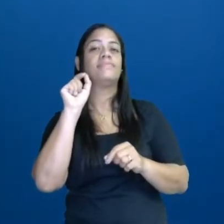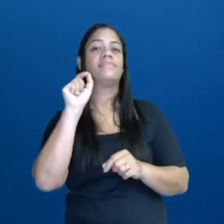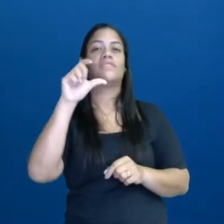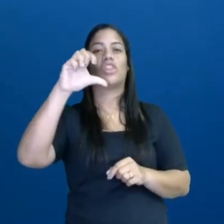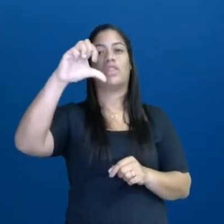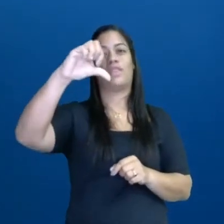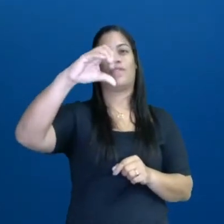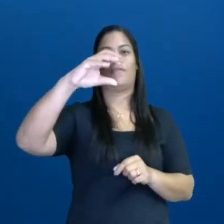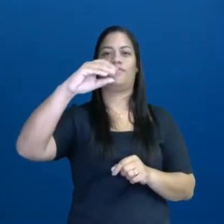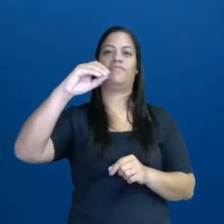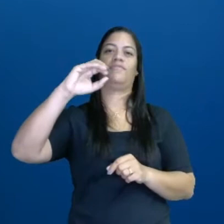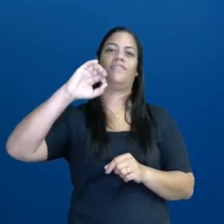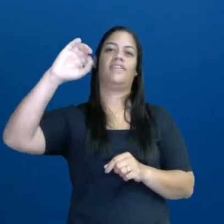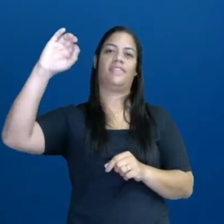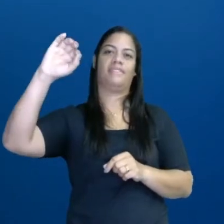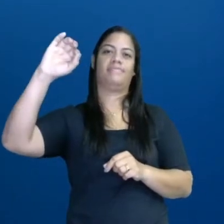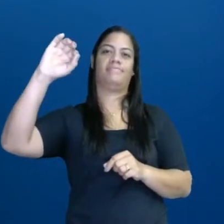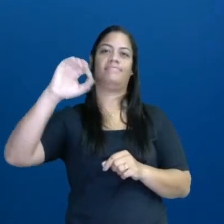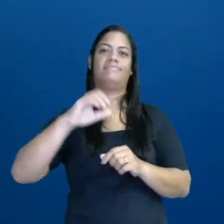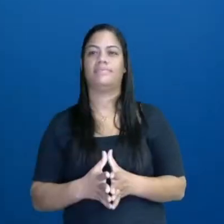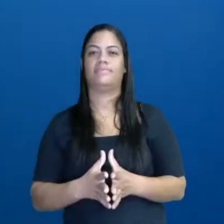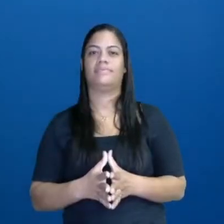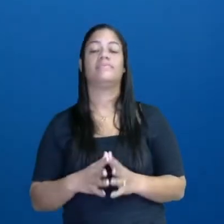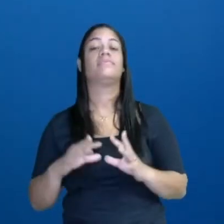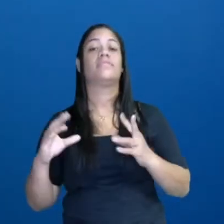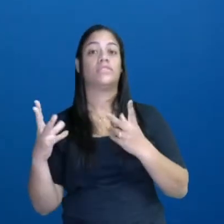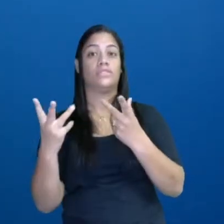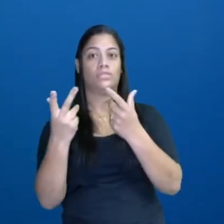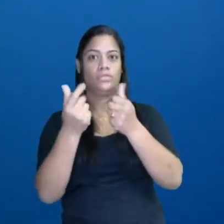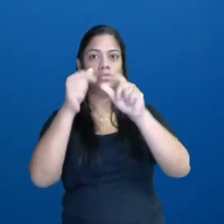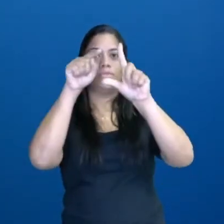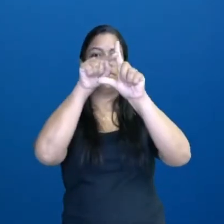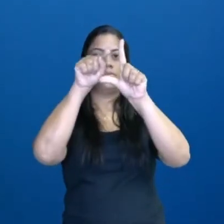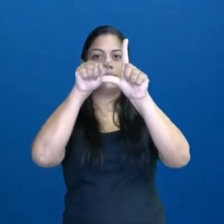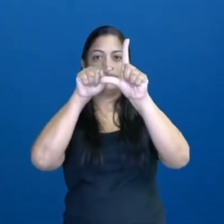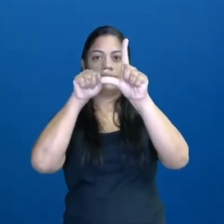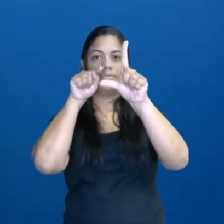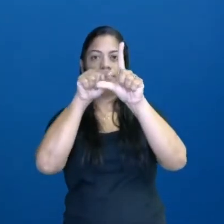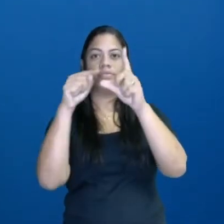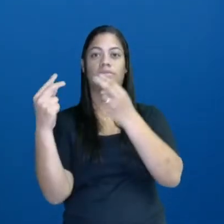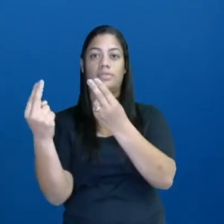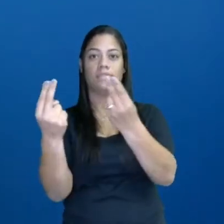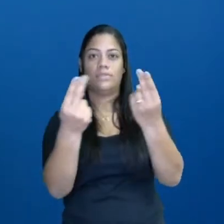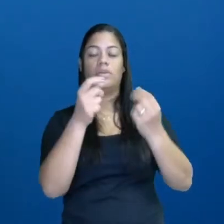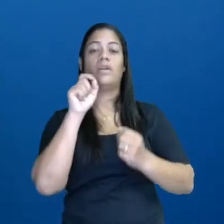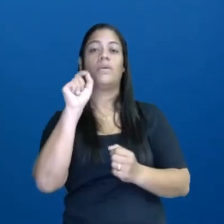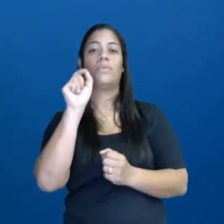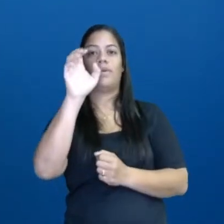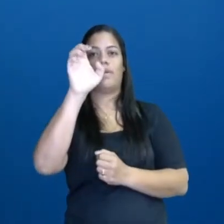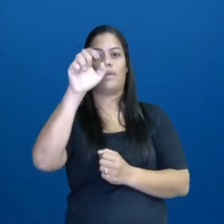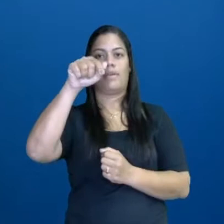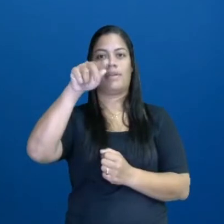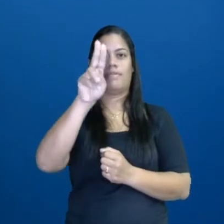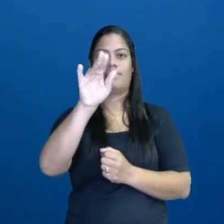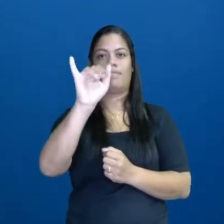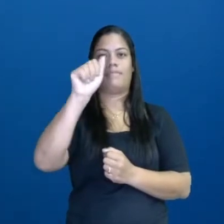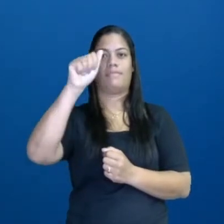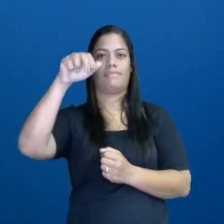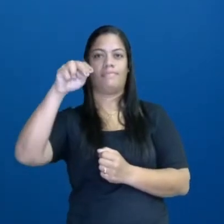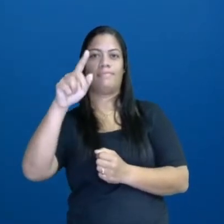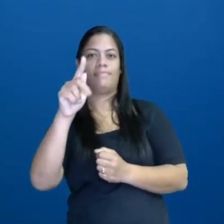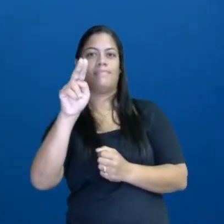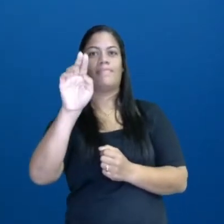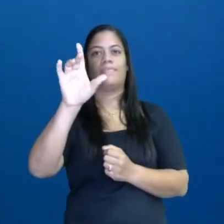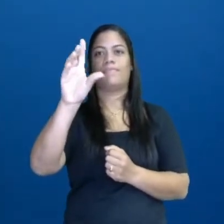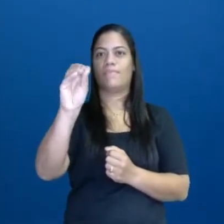de 90 graus. Se todos os ângulos aqui, ó, são iguais, então é o quê? Equiângulos, não é isso? Todos os meus